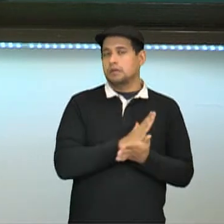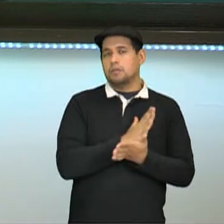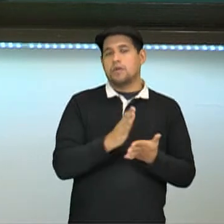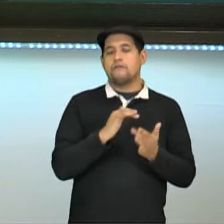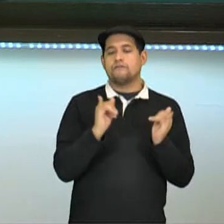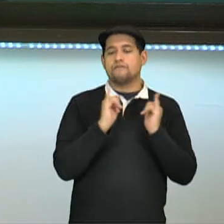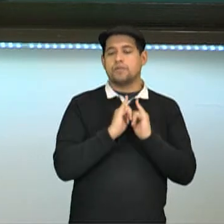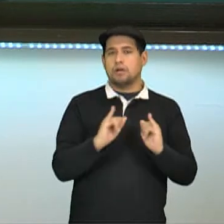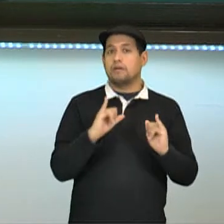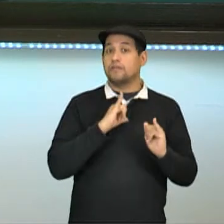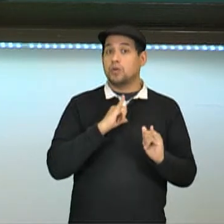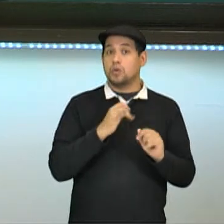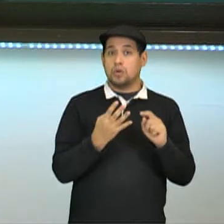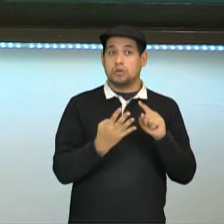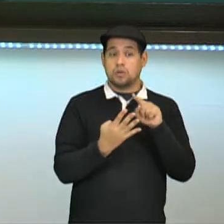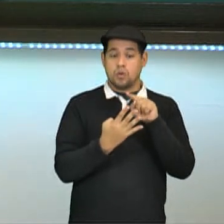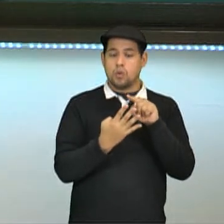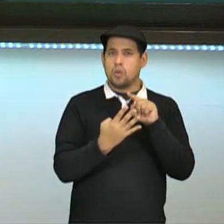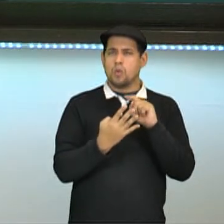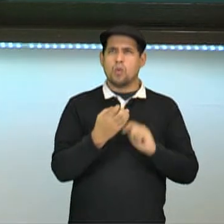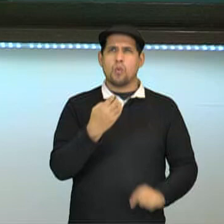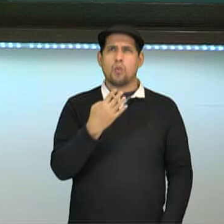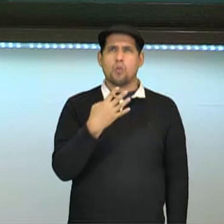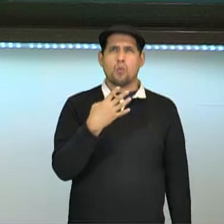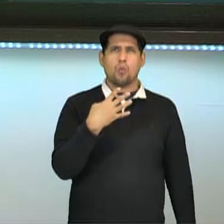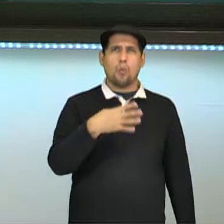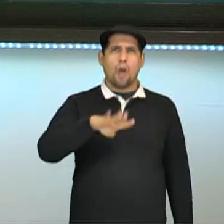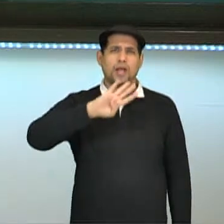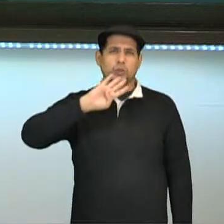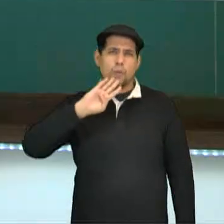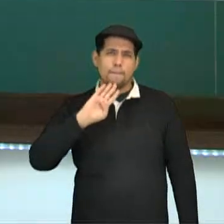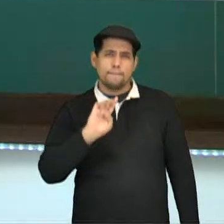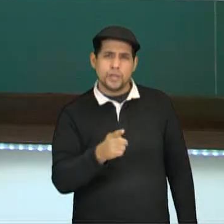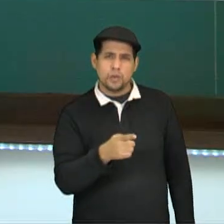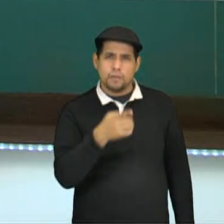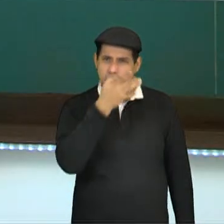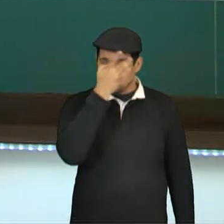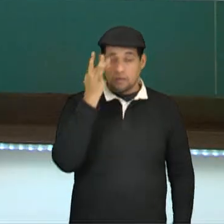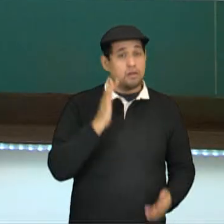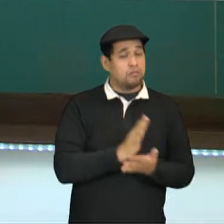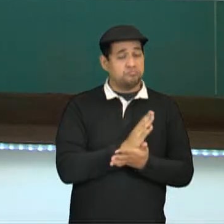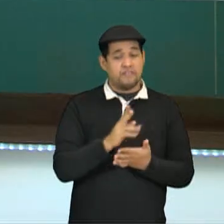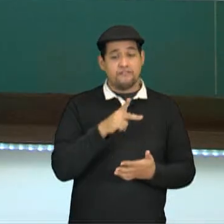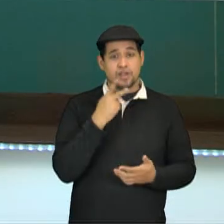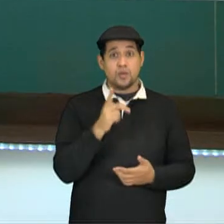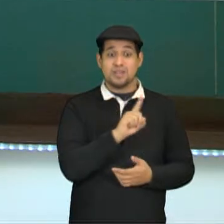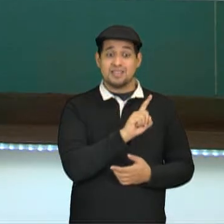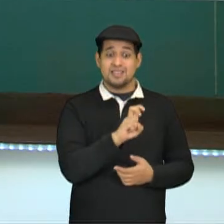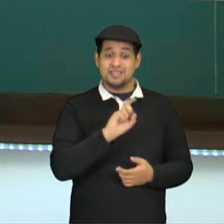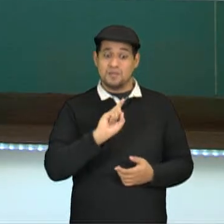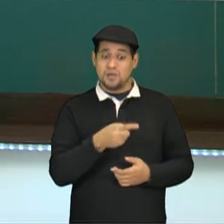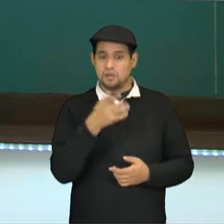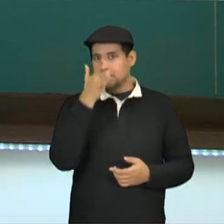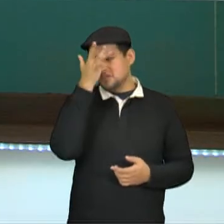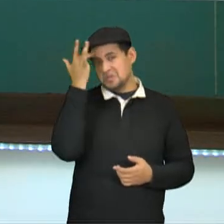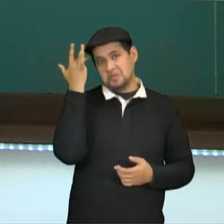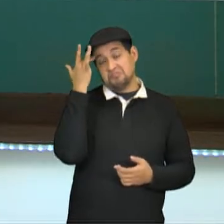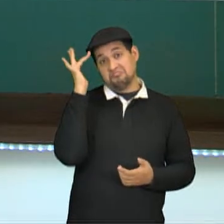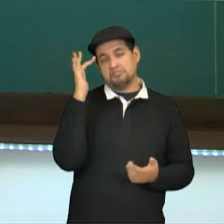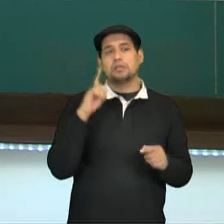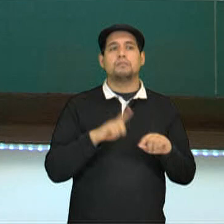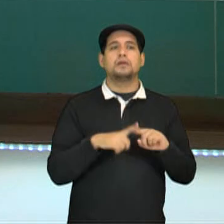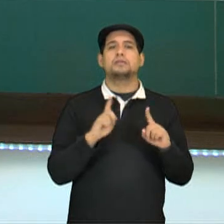que chegaram 4.000 pessoas e existem alguns dados que chegaram 15.000 pessoas. Então